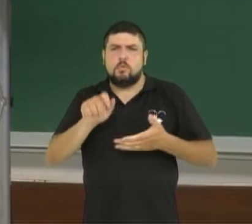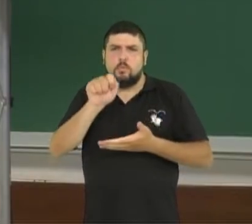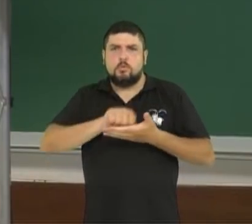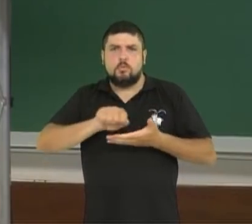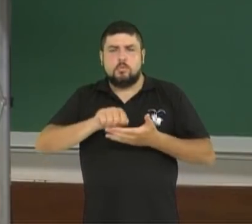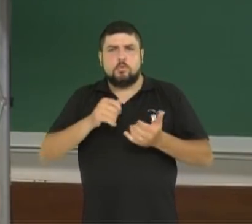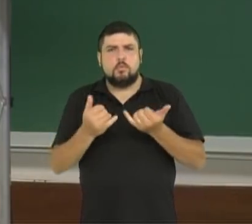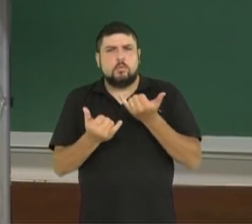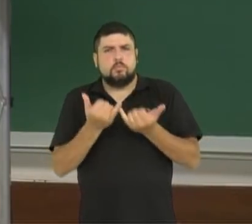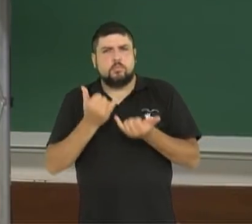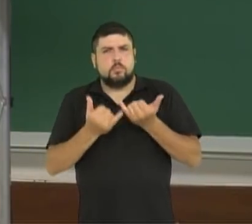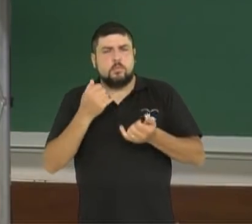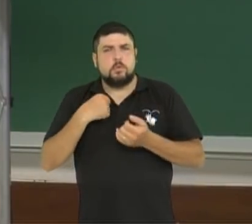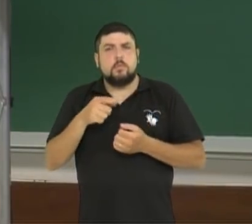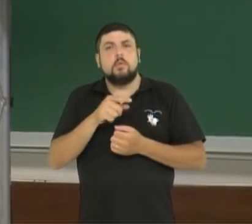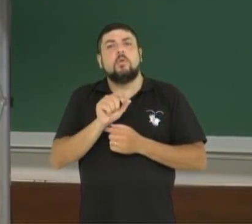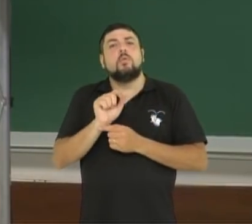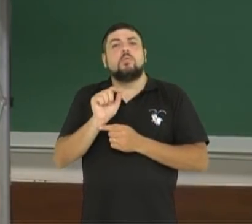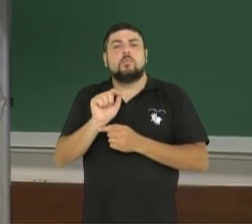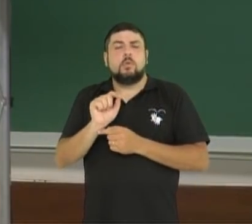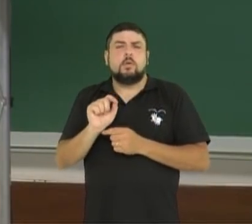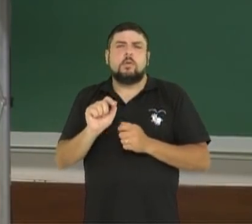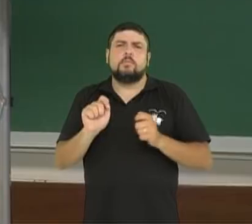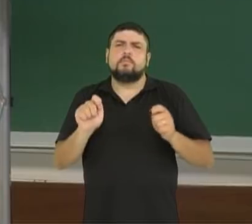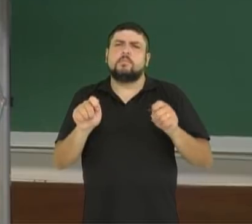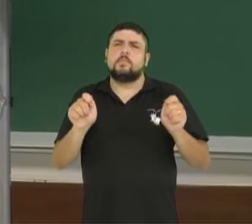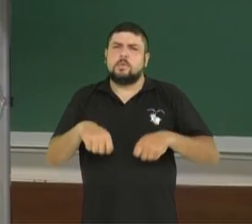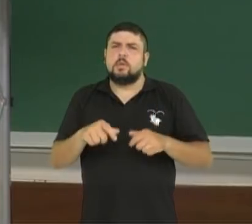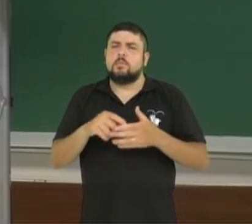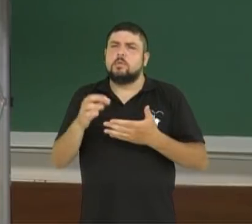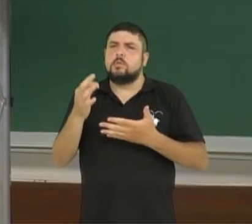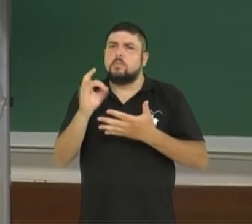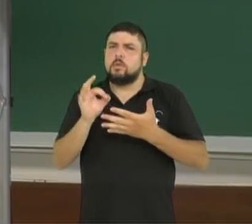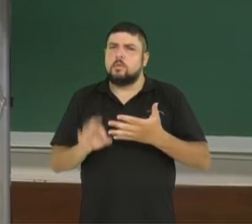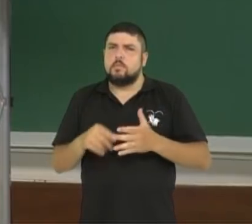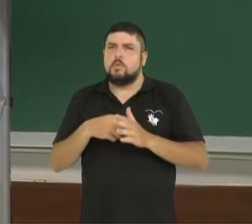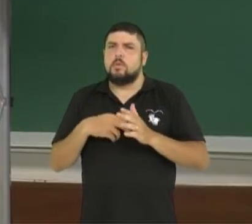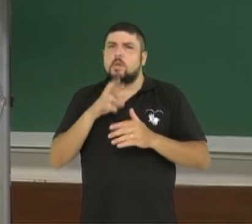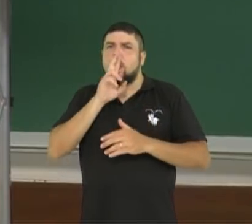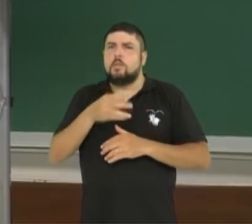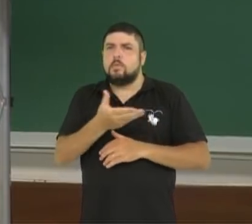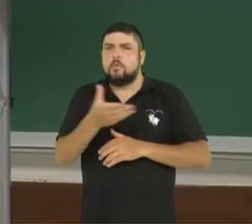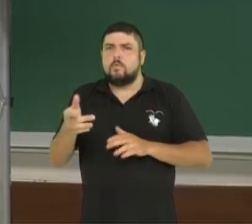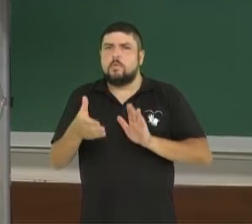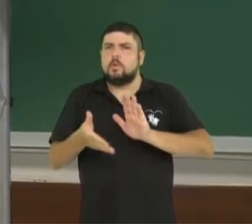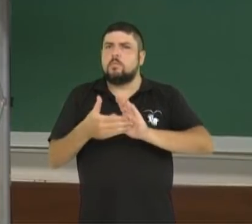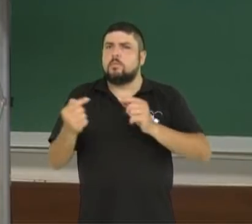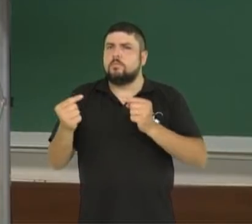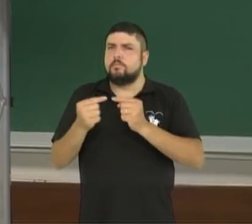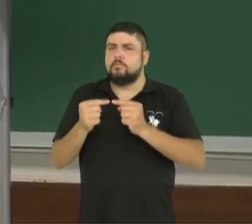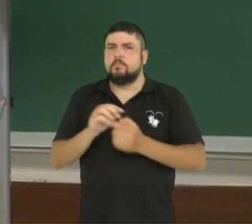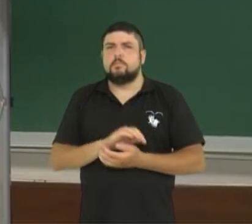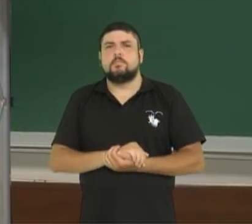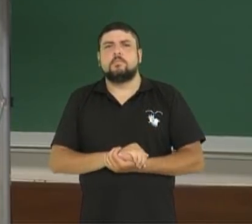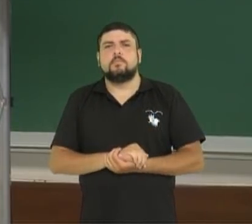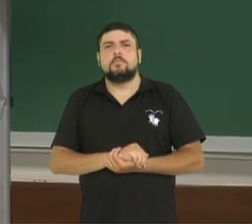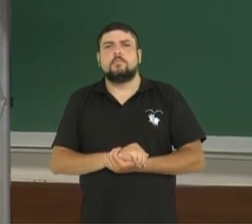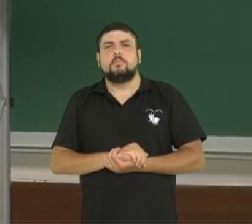que também, né, provavelmente está correta, aí a resposta de vocês atende à proposta do enunciado. Muito